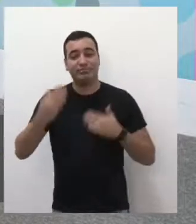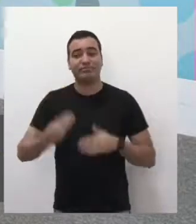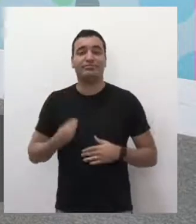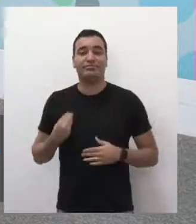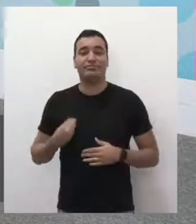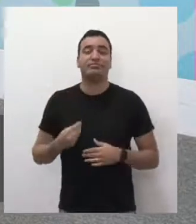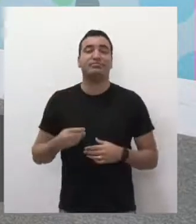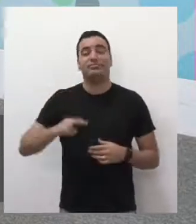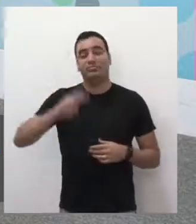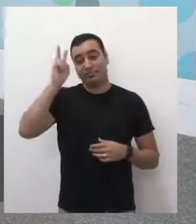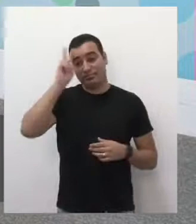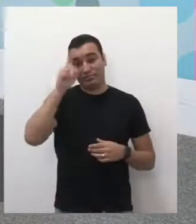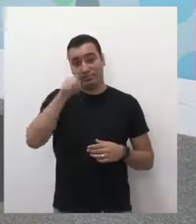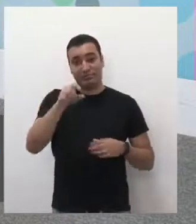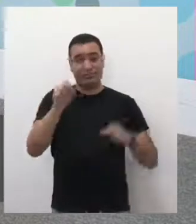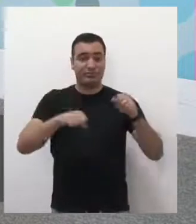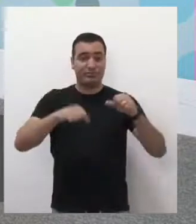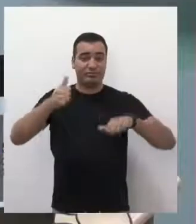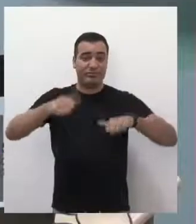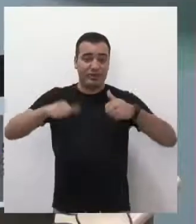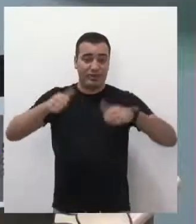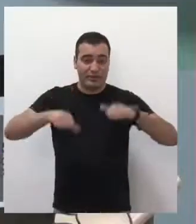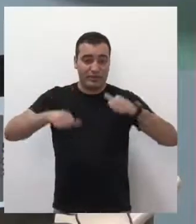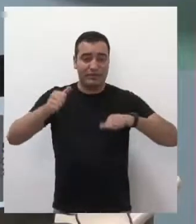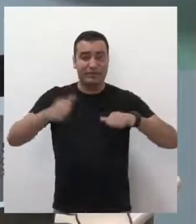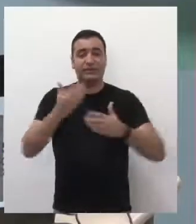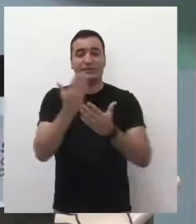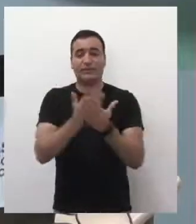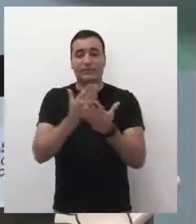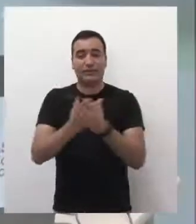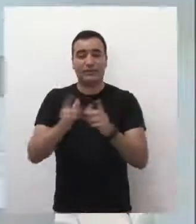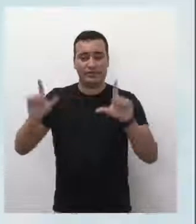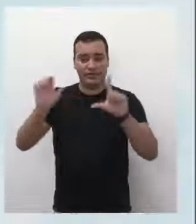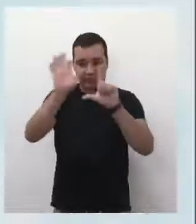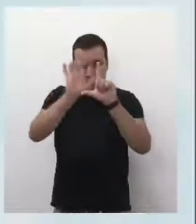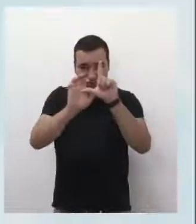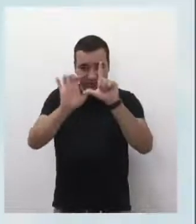você pode avaliar essa aula. Você entra lá no QR Code